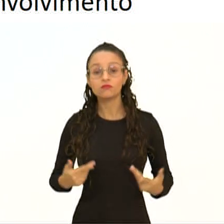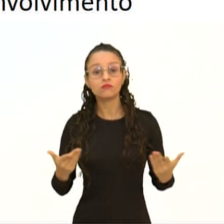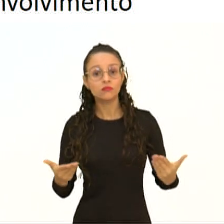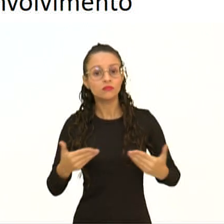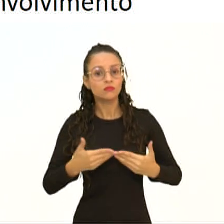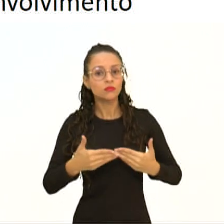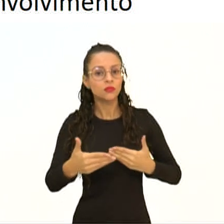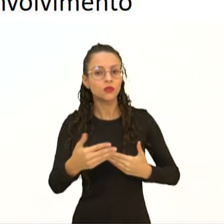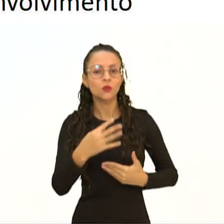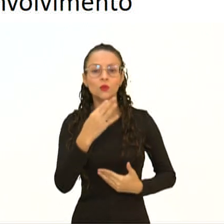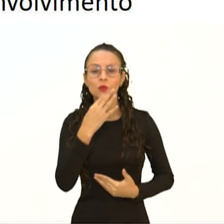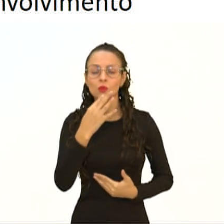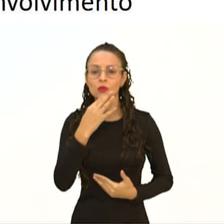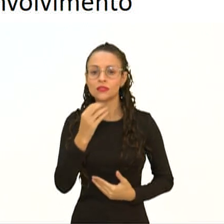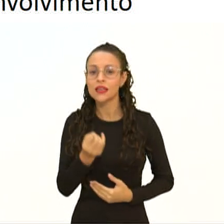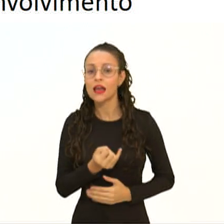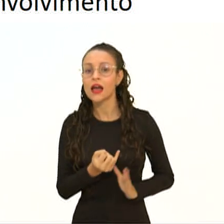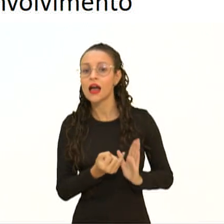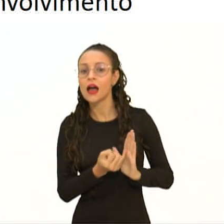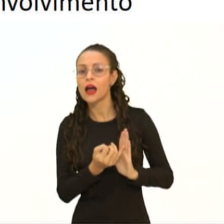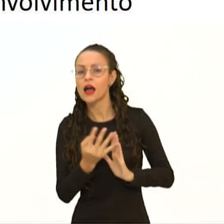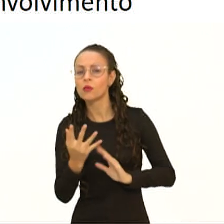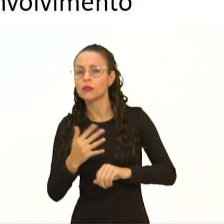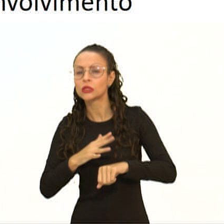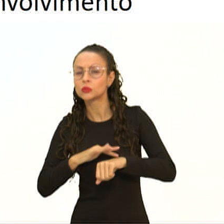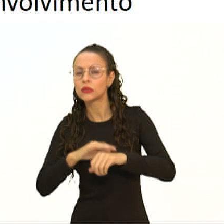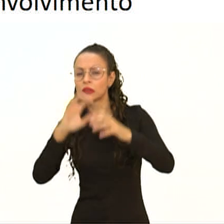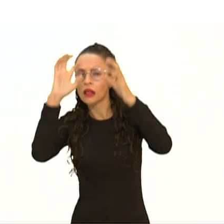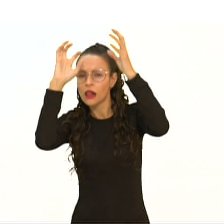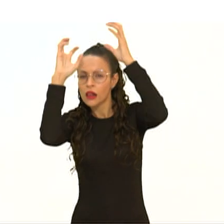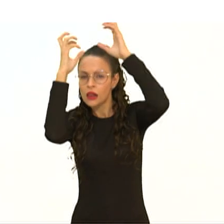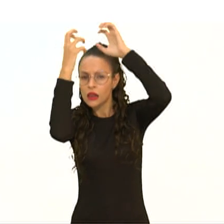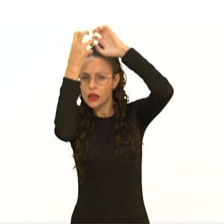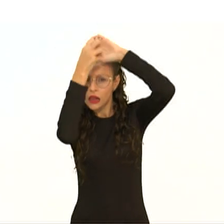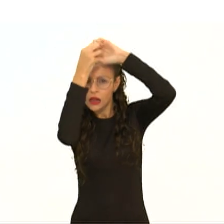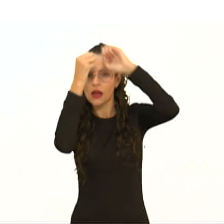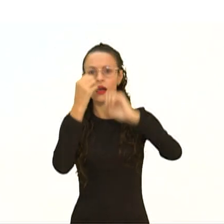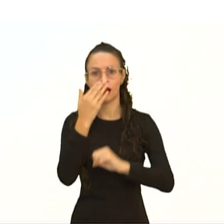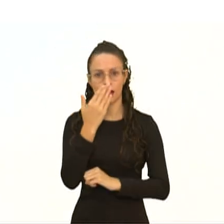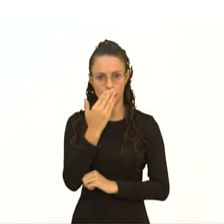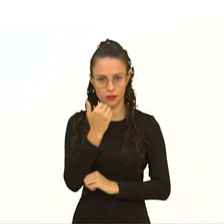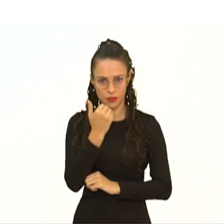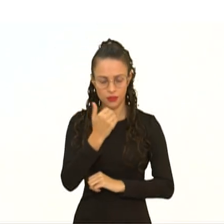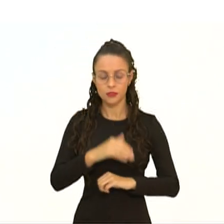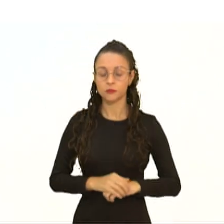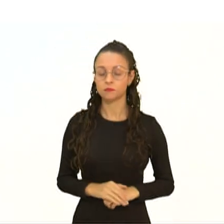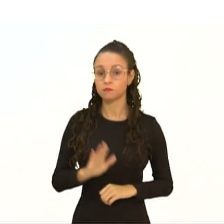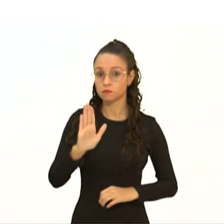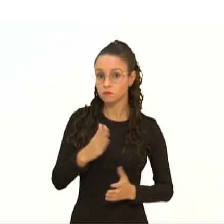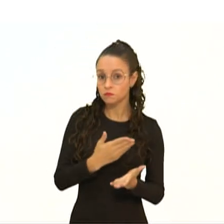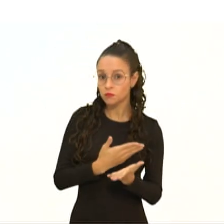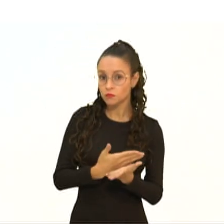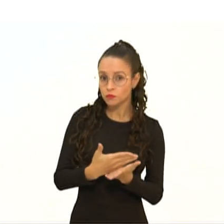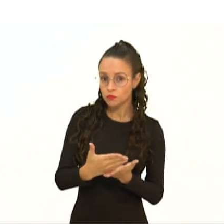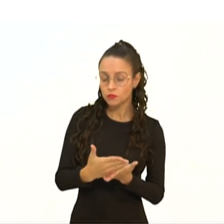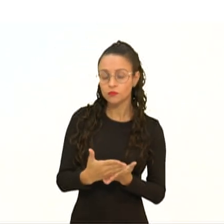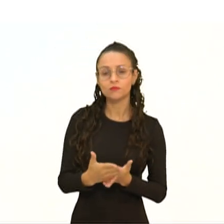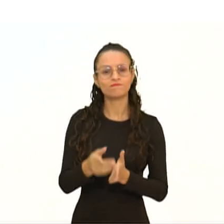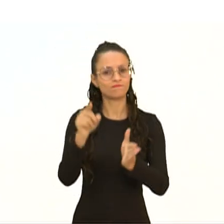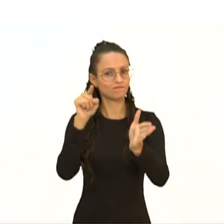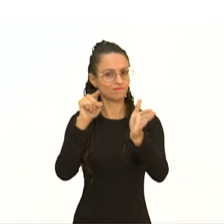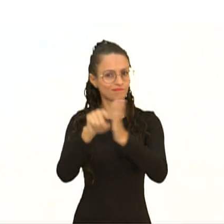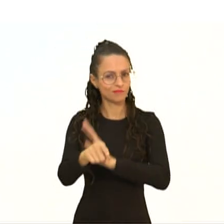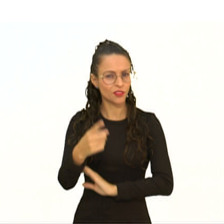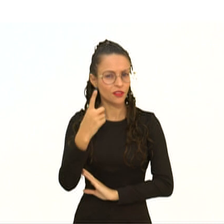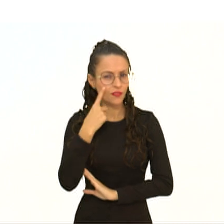vai conhecer os transtornos alguns transtornos alimentares é mas para gente começar então vamos fazer